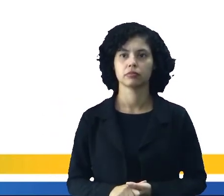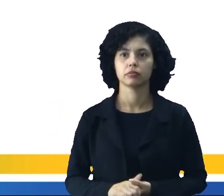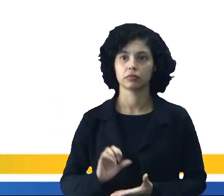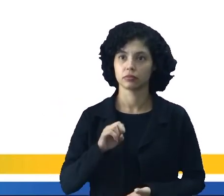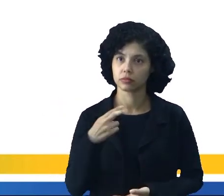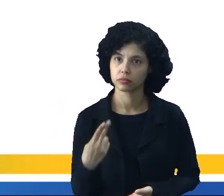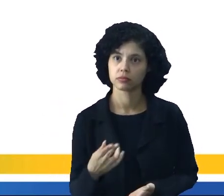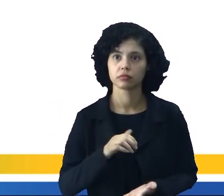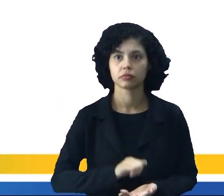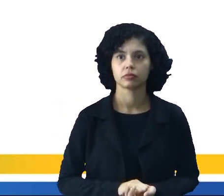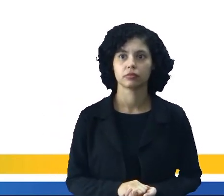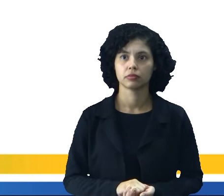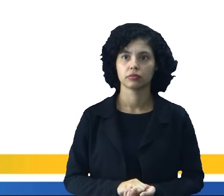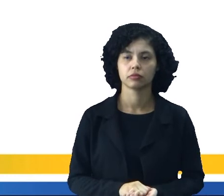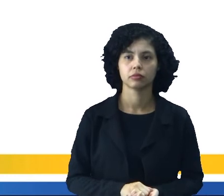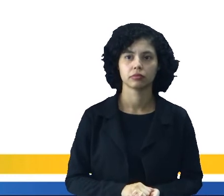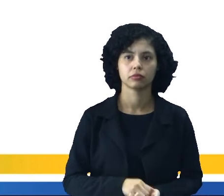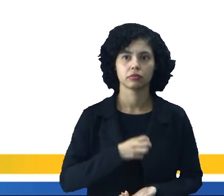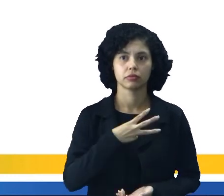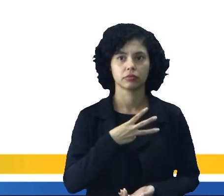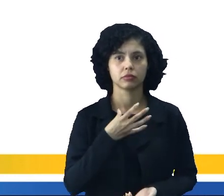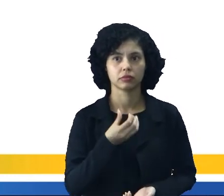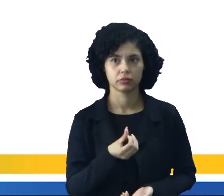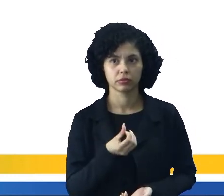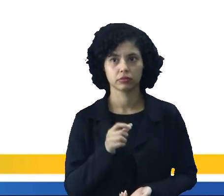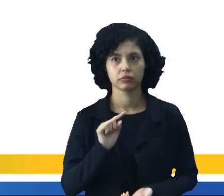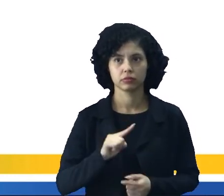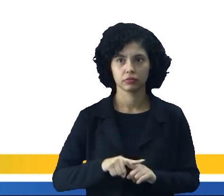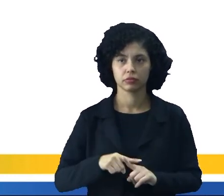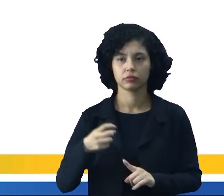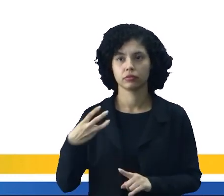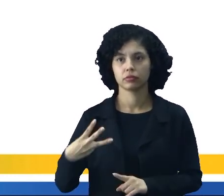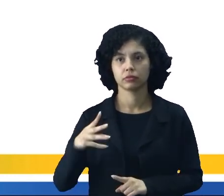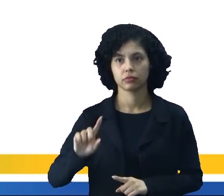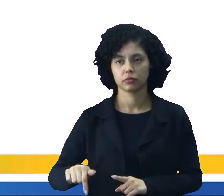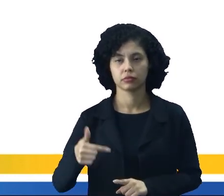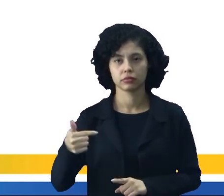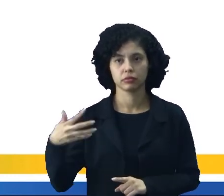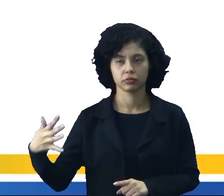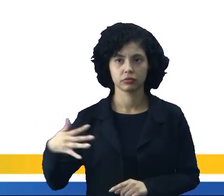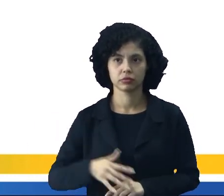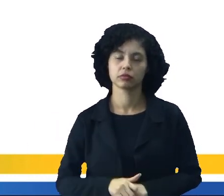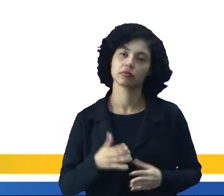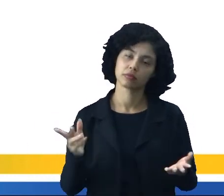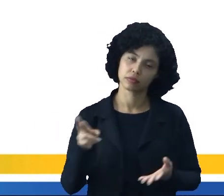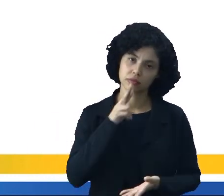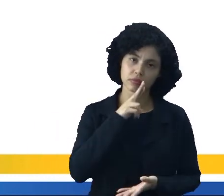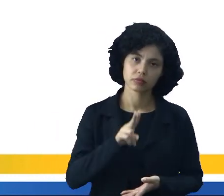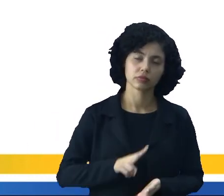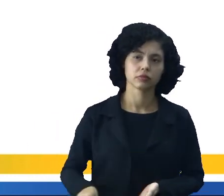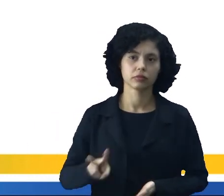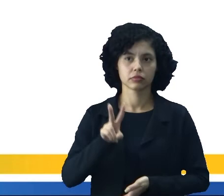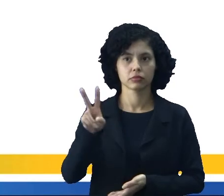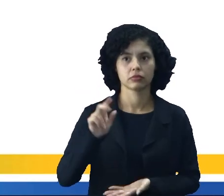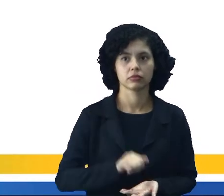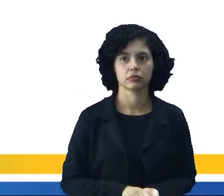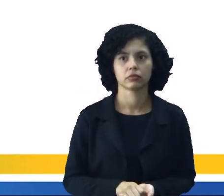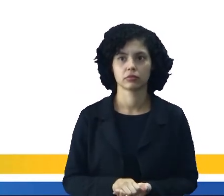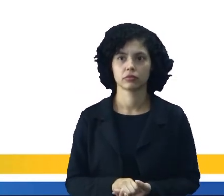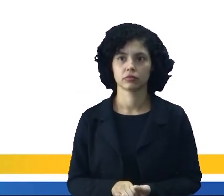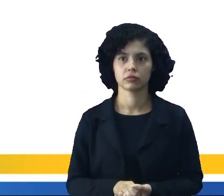ou área igual a 36 vezes 3,14 que é o valor de Pi que nós